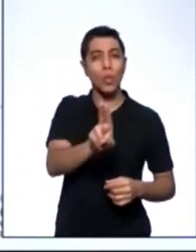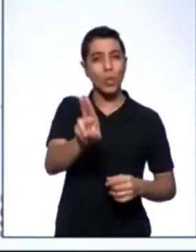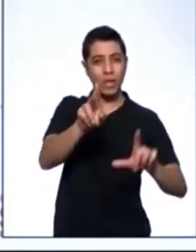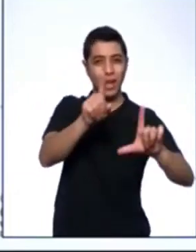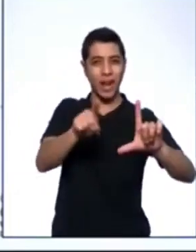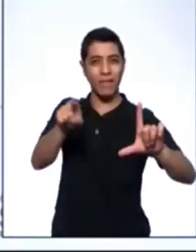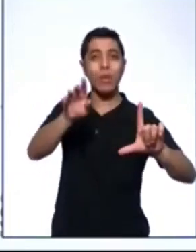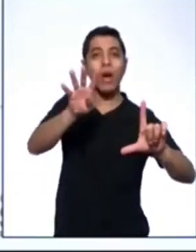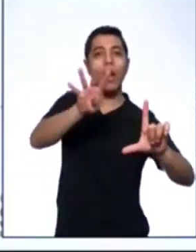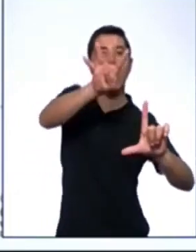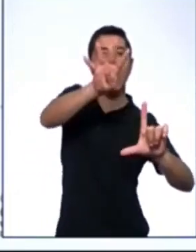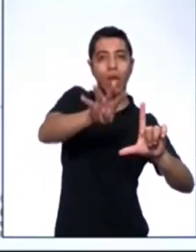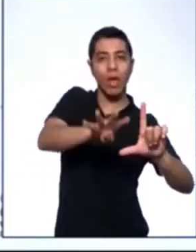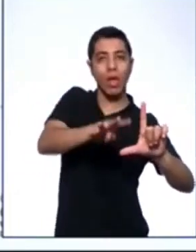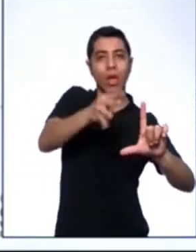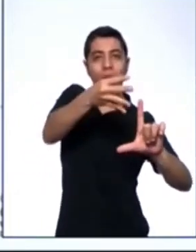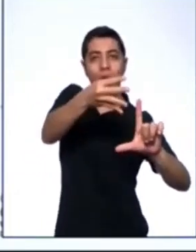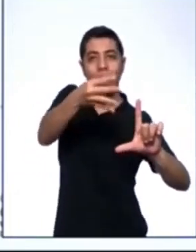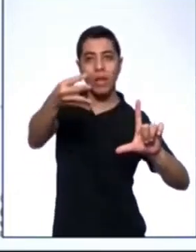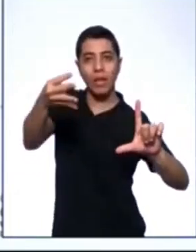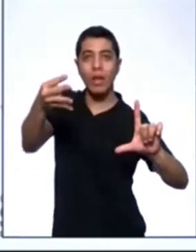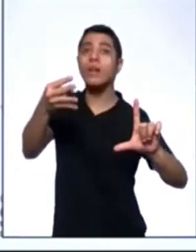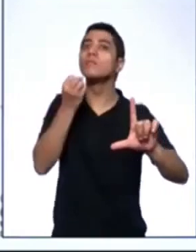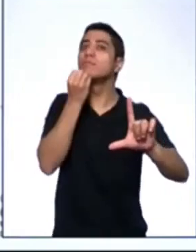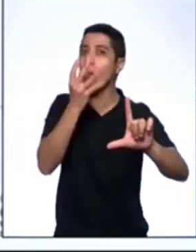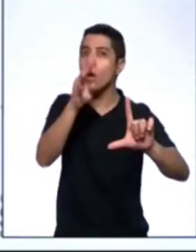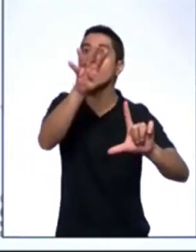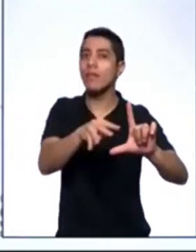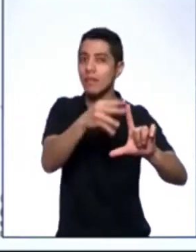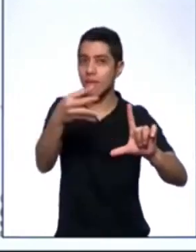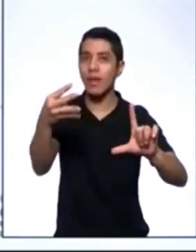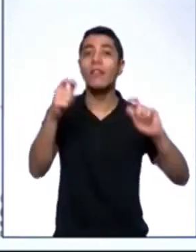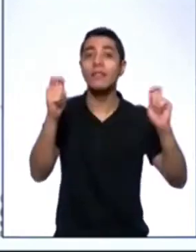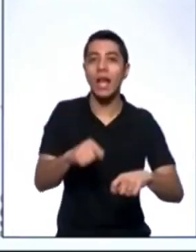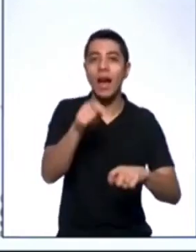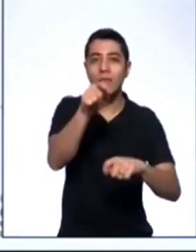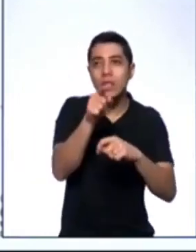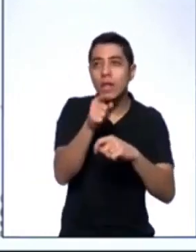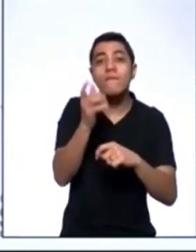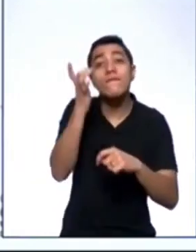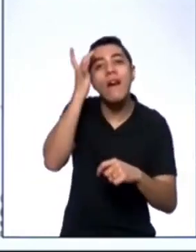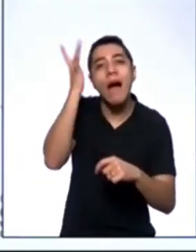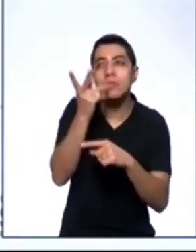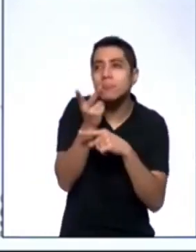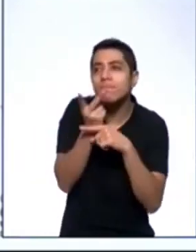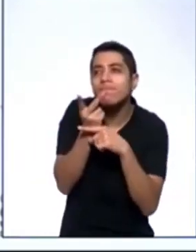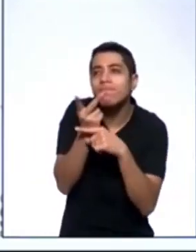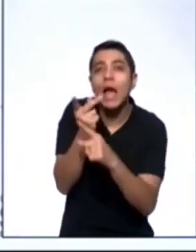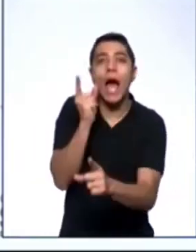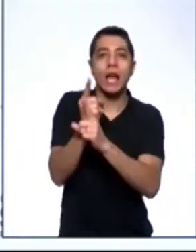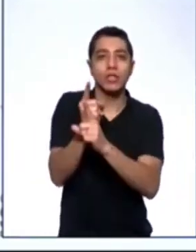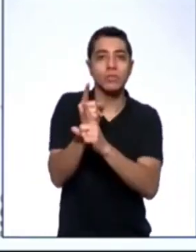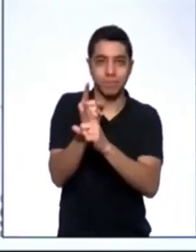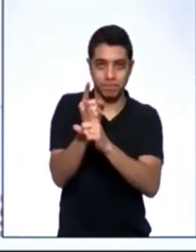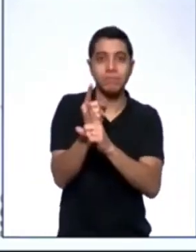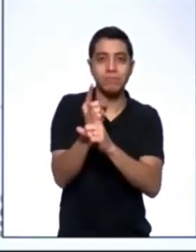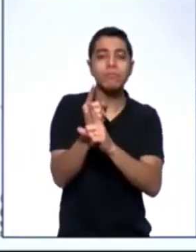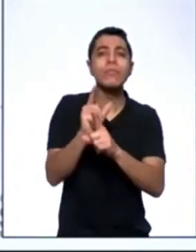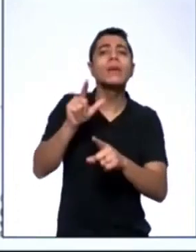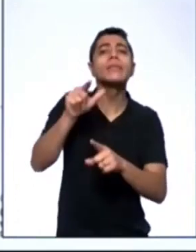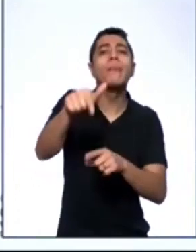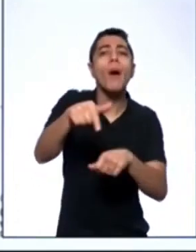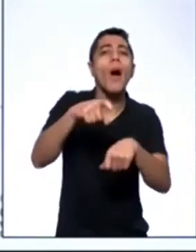por exemplo eu Descubra que as 14horas a bateria tava com sessenta por cento